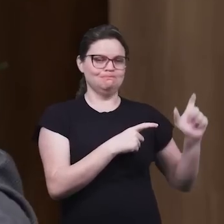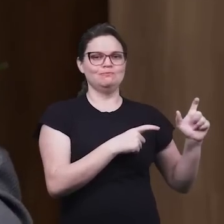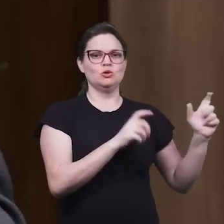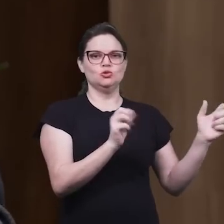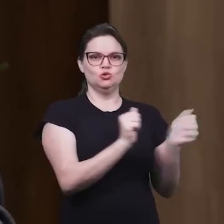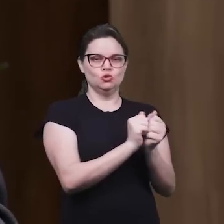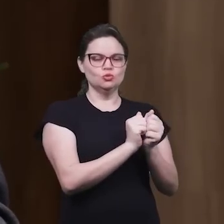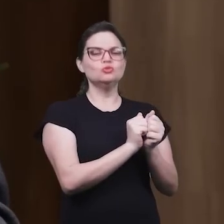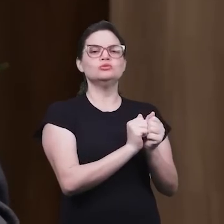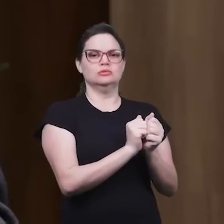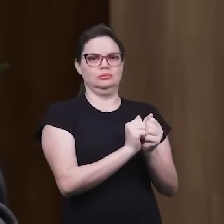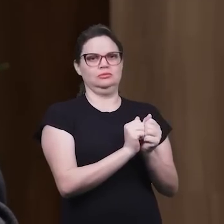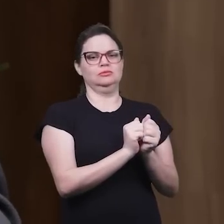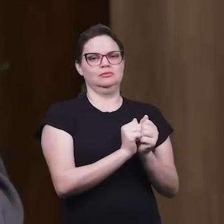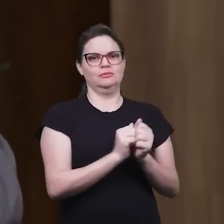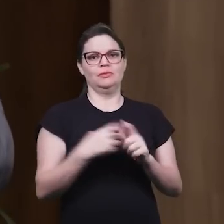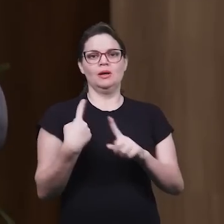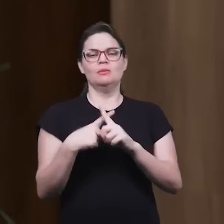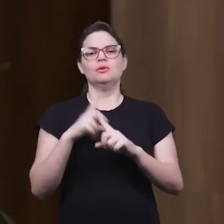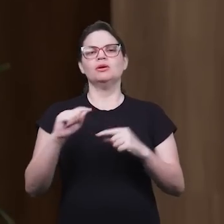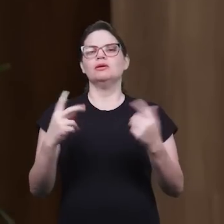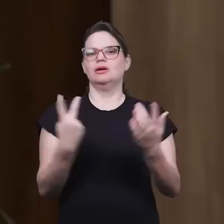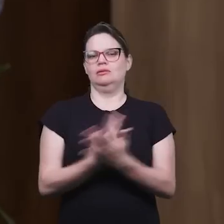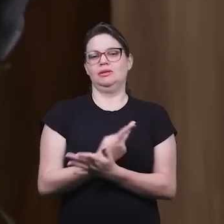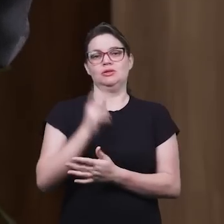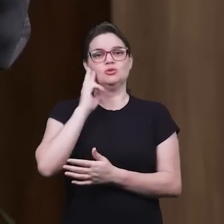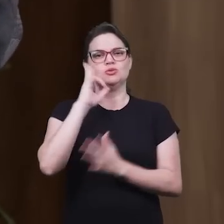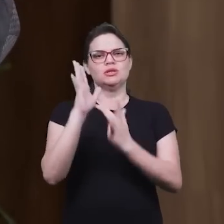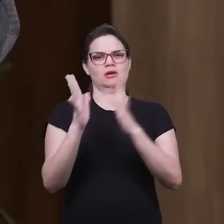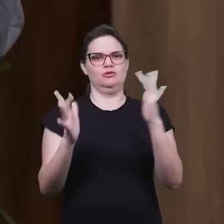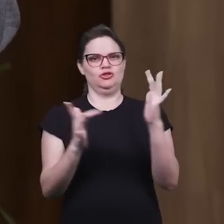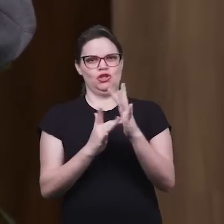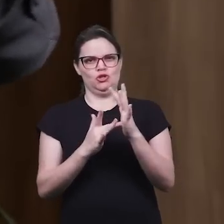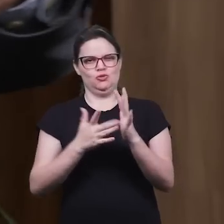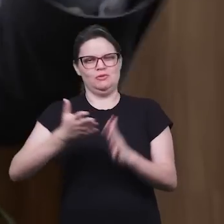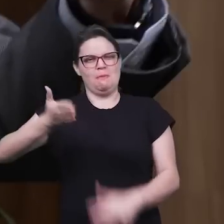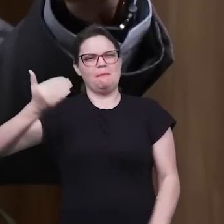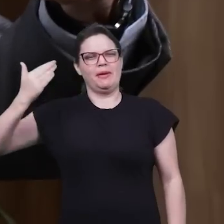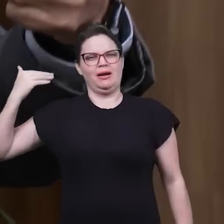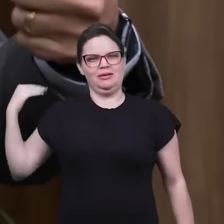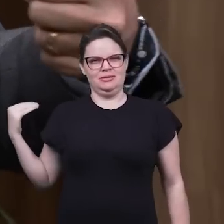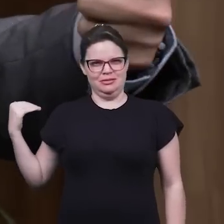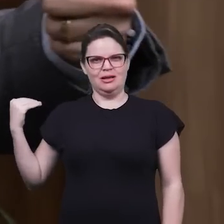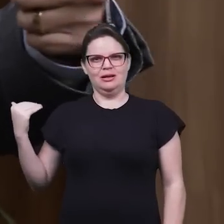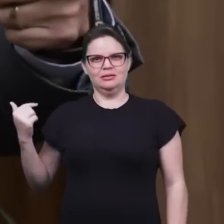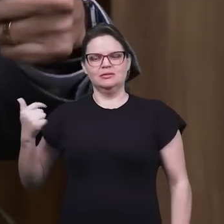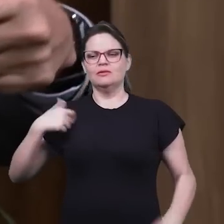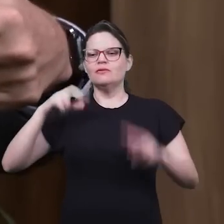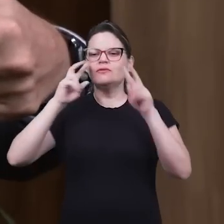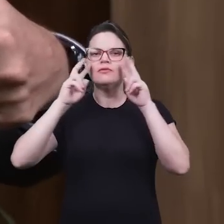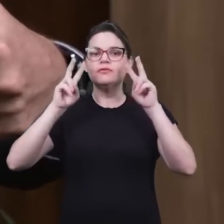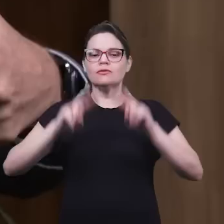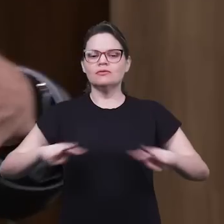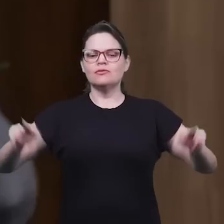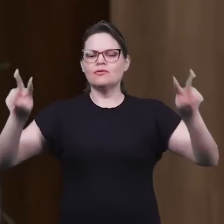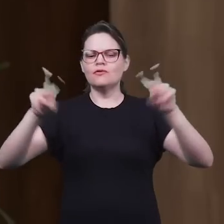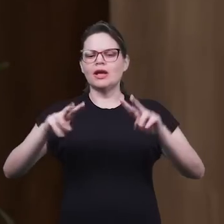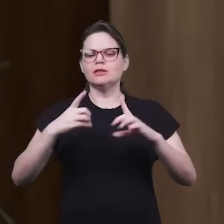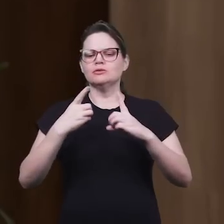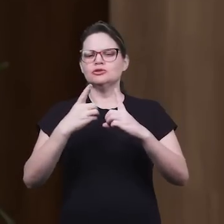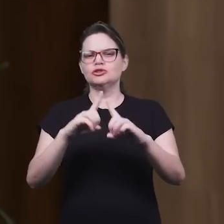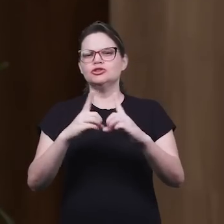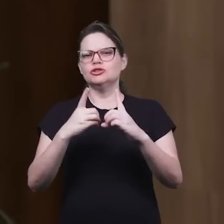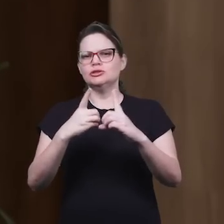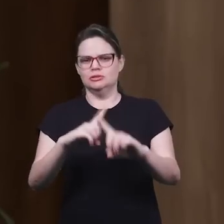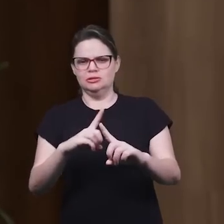oração final, ele disse assim, orando pela sua igreja, os muito daquela bom. Época e os de hoje, lá ao longo dos